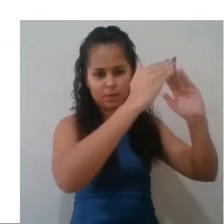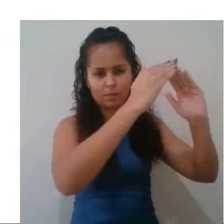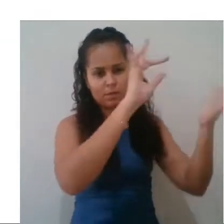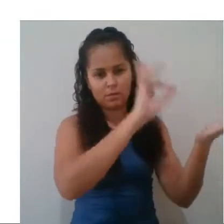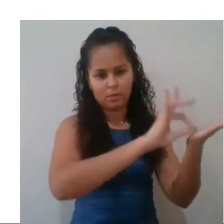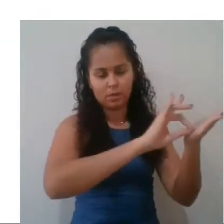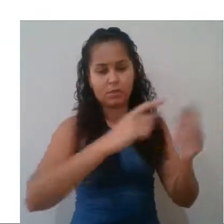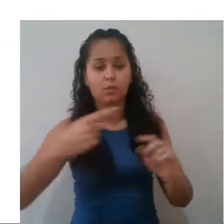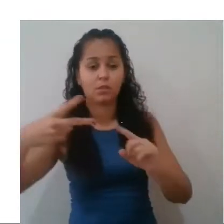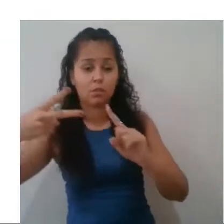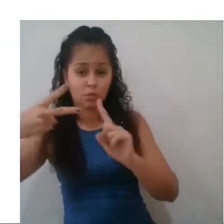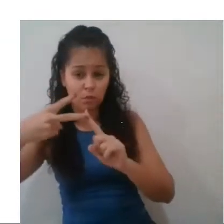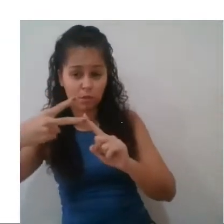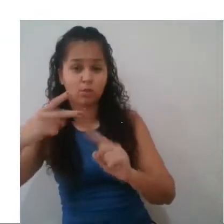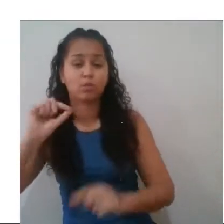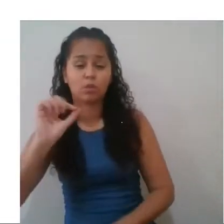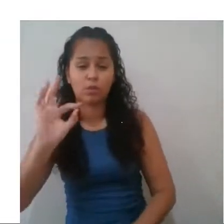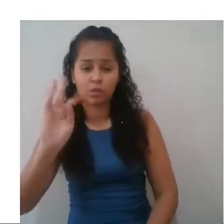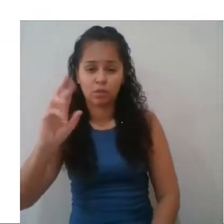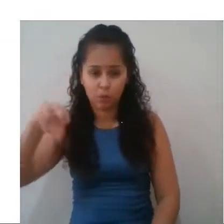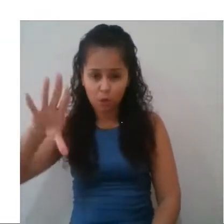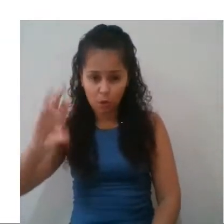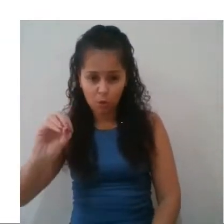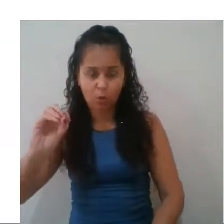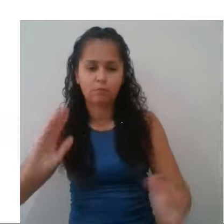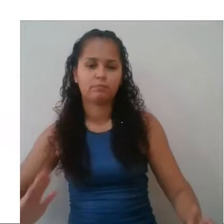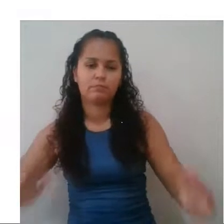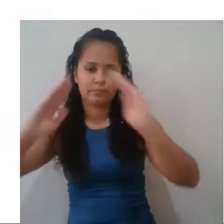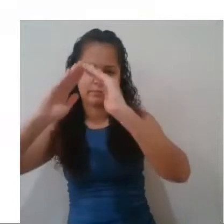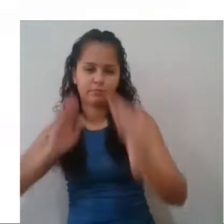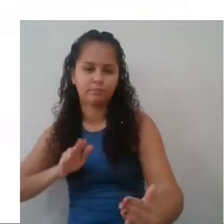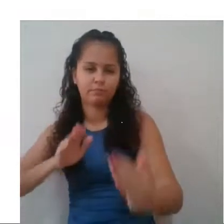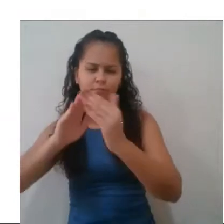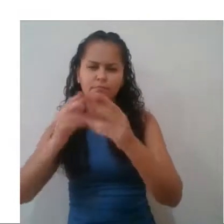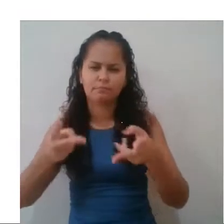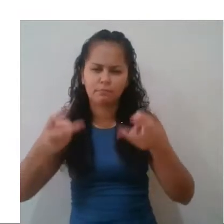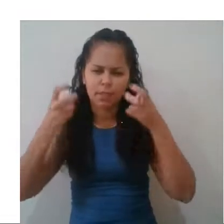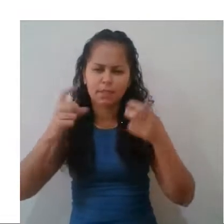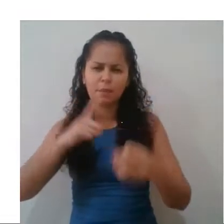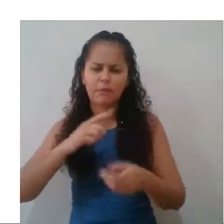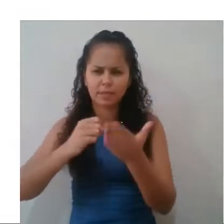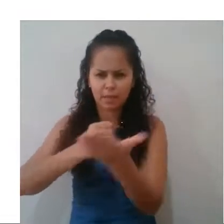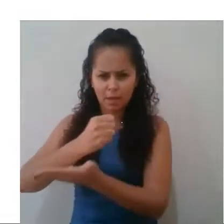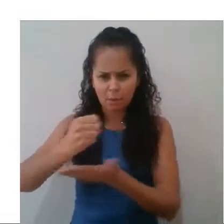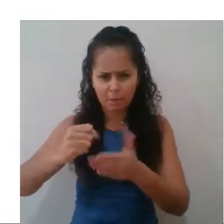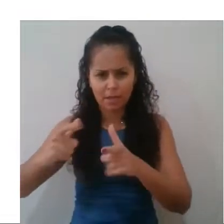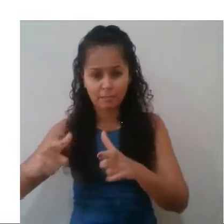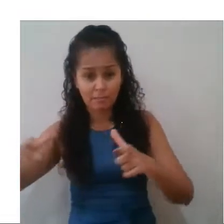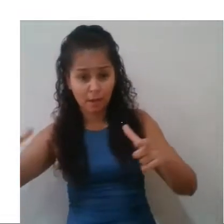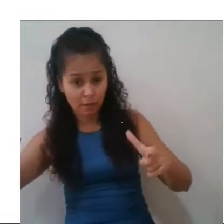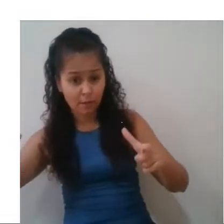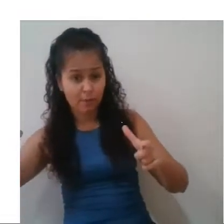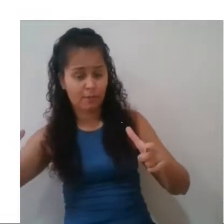de tronco de pirâmide. Notem que um tronco de pirâmide possuirá uma base maior.